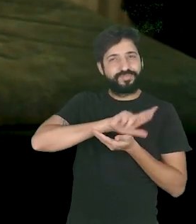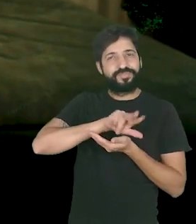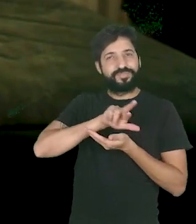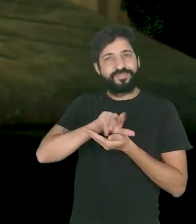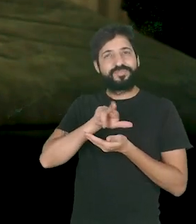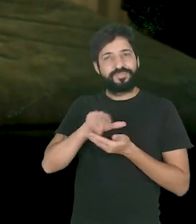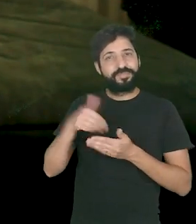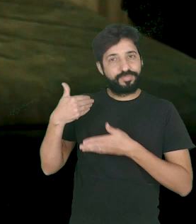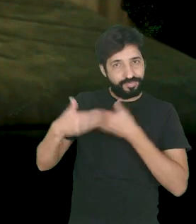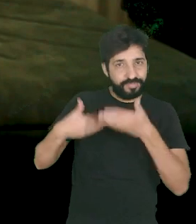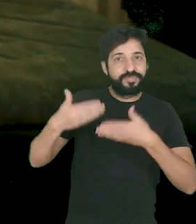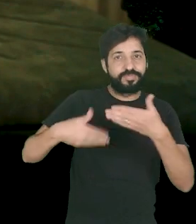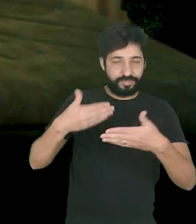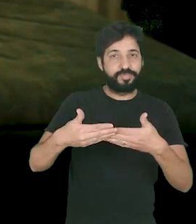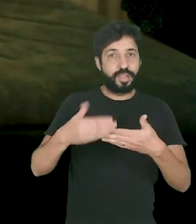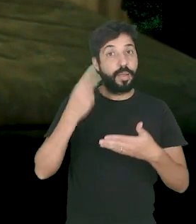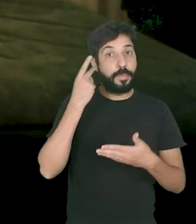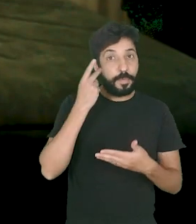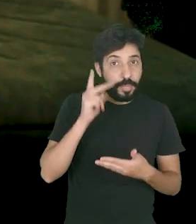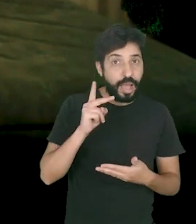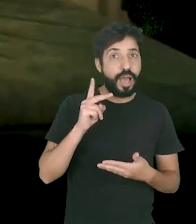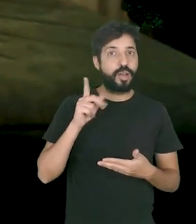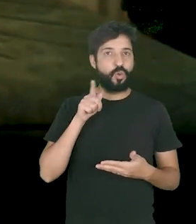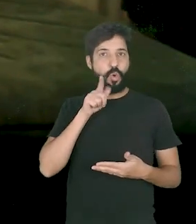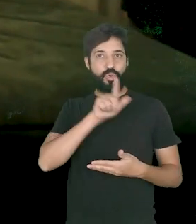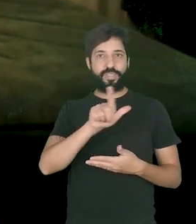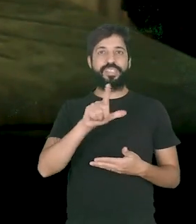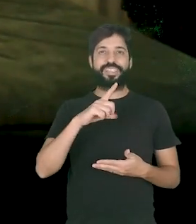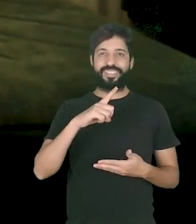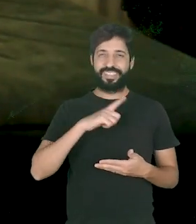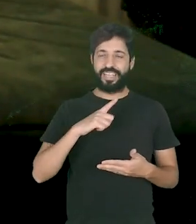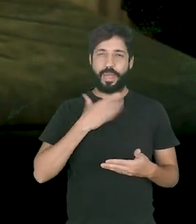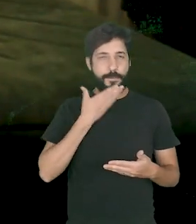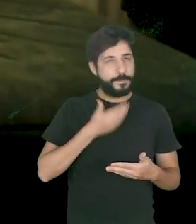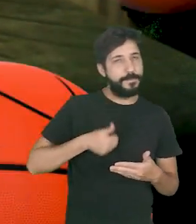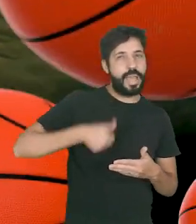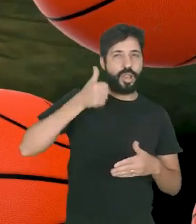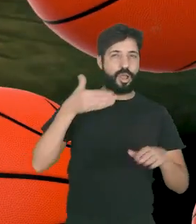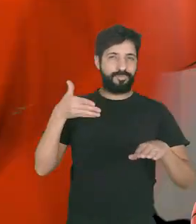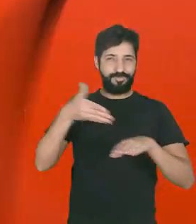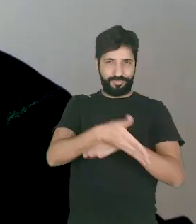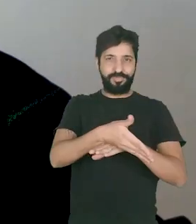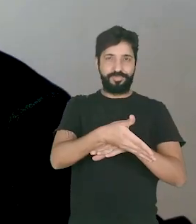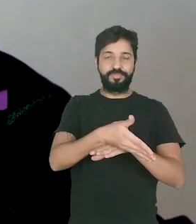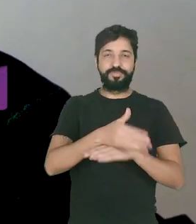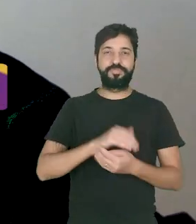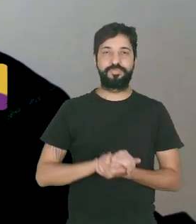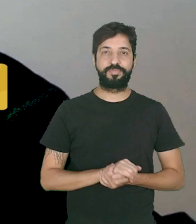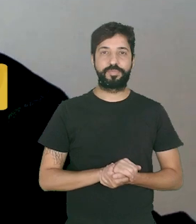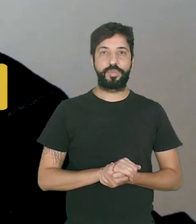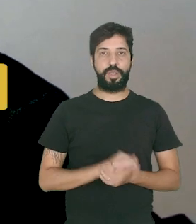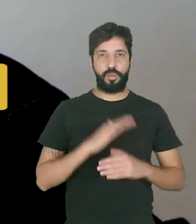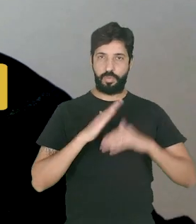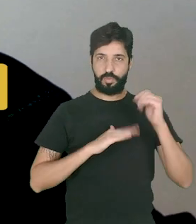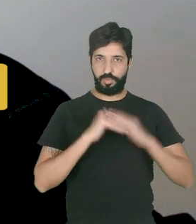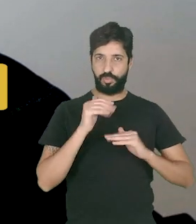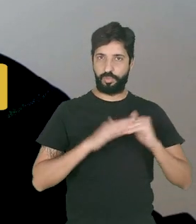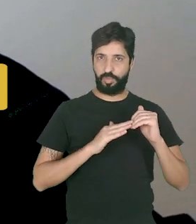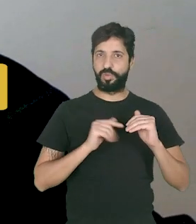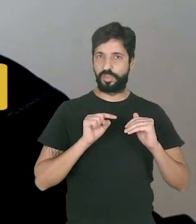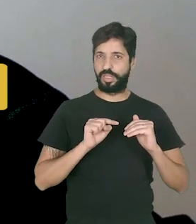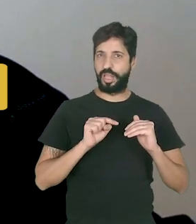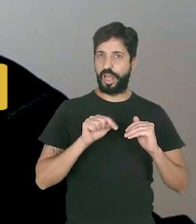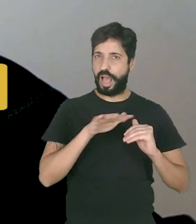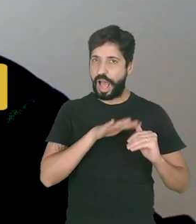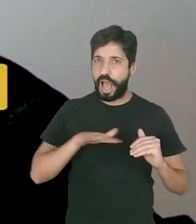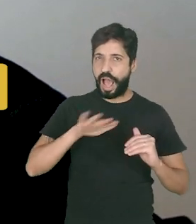de procedimentos para que possamos fazer as melhores intervenções. Tradicionalmente, as áreas de atuação